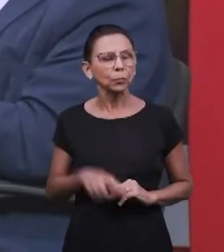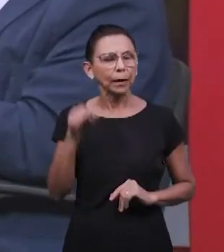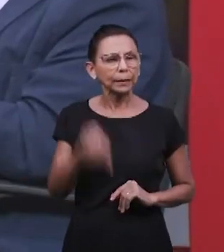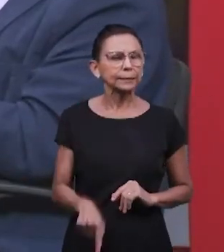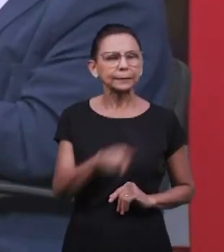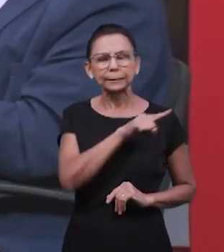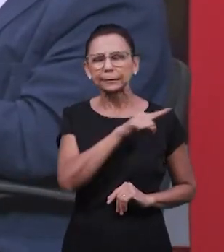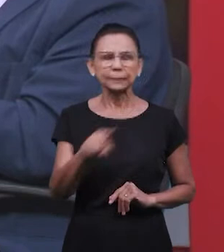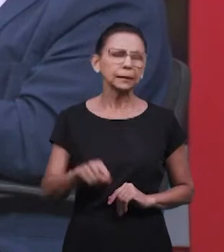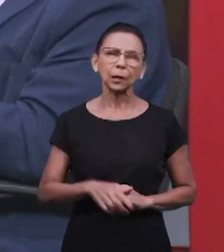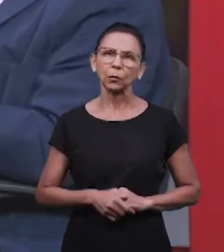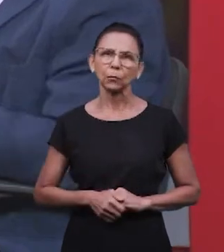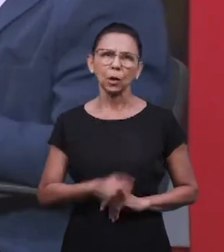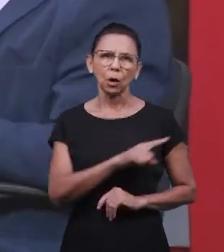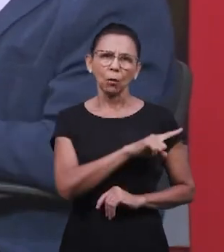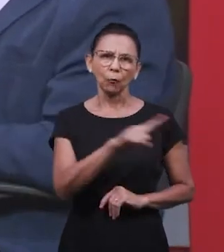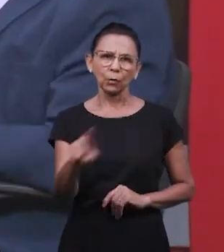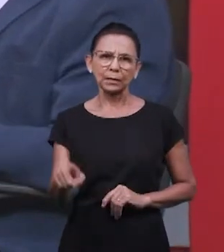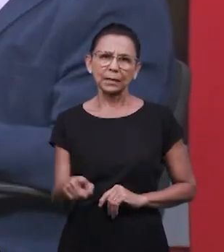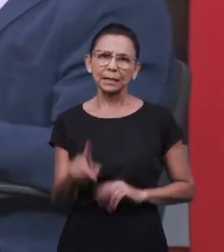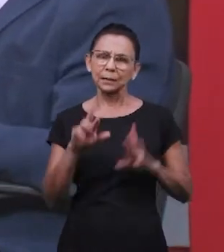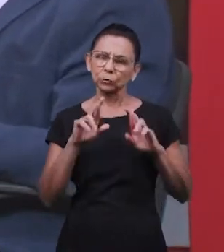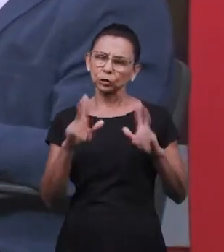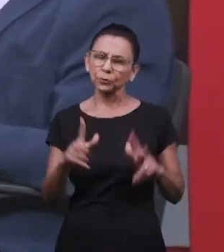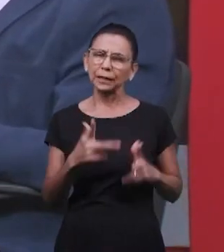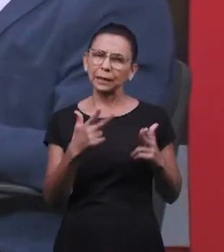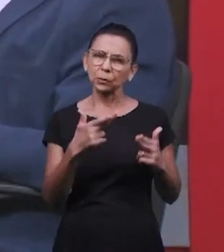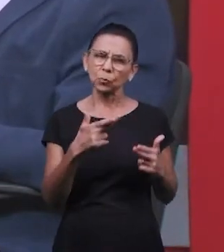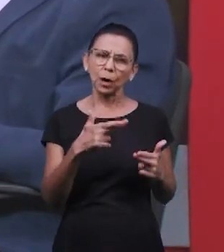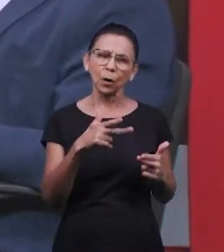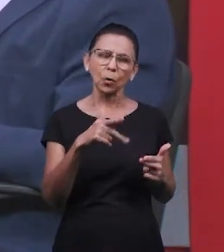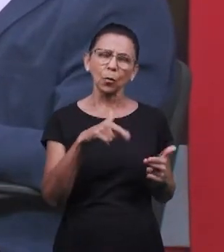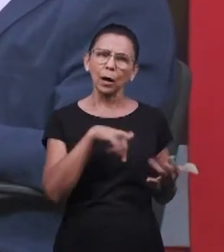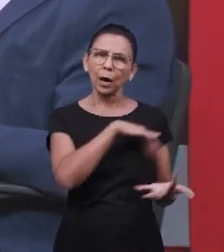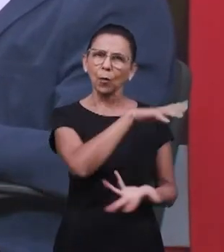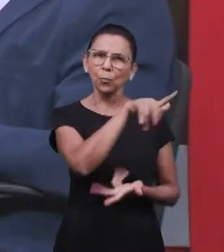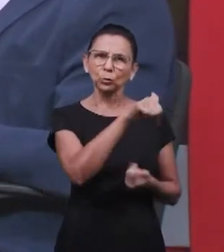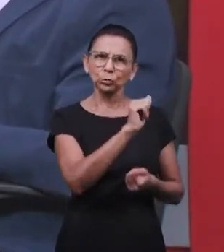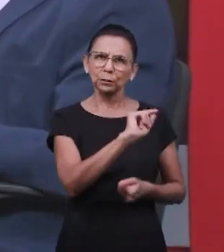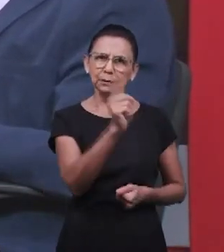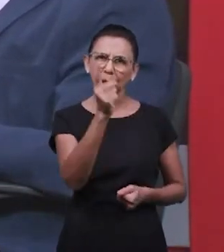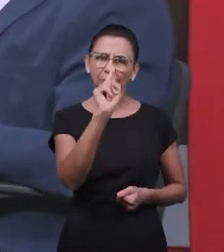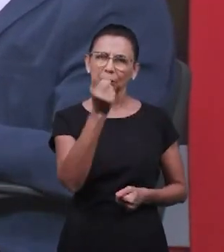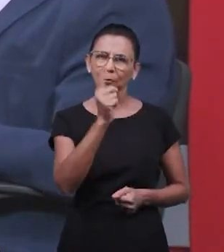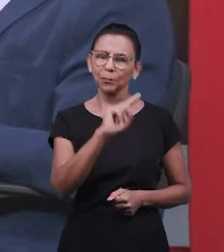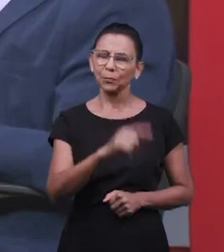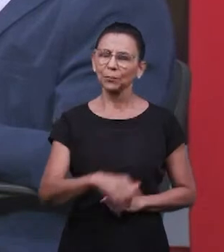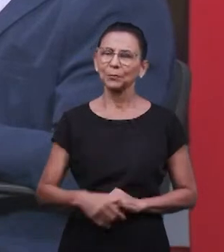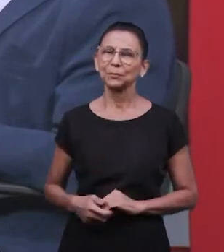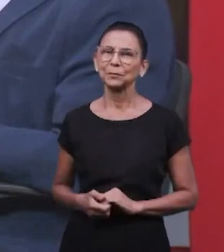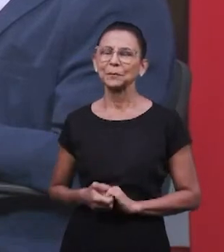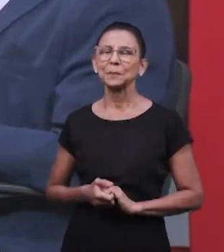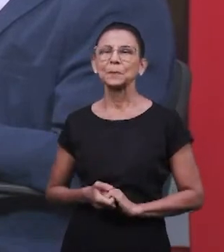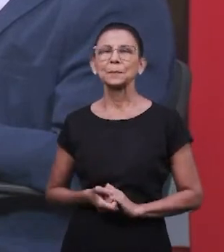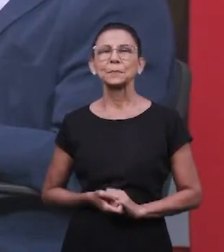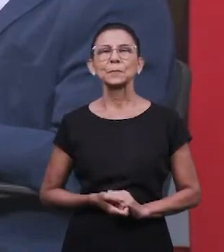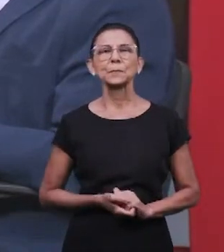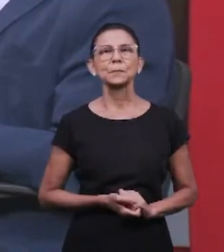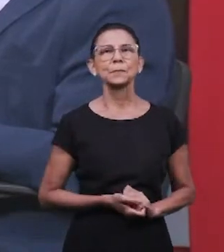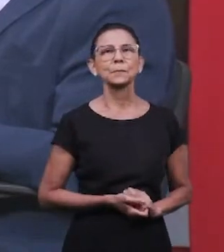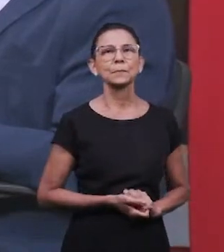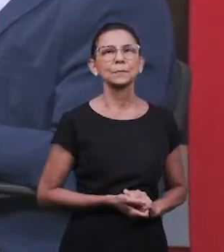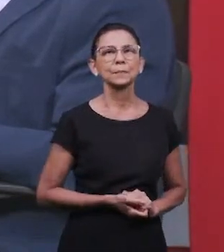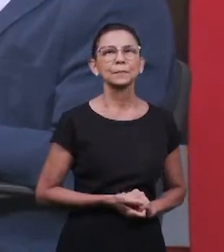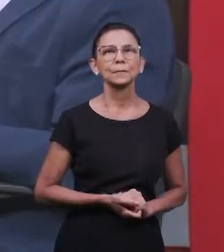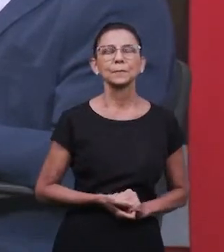são todo mundo. Que coisa de todo mundo, né? Conhecer mãe falar isso agora. Quando eu entrei no Manaim pela primeira vez, aos 10 anos